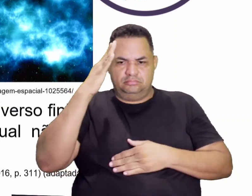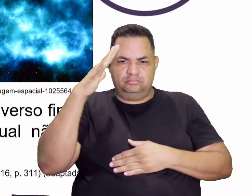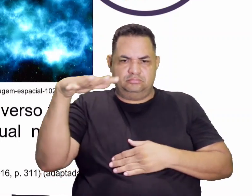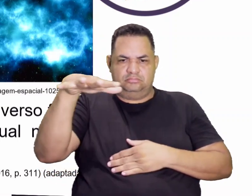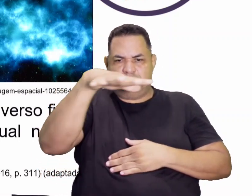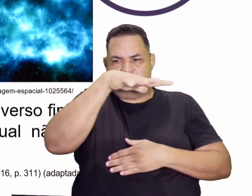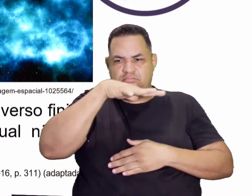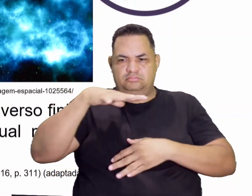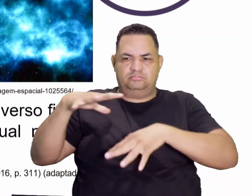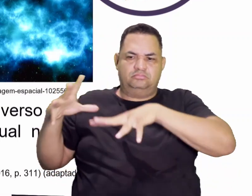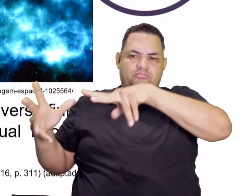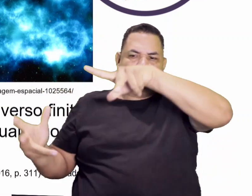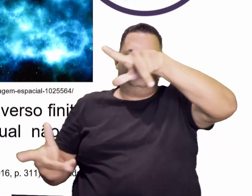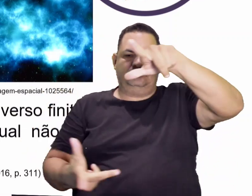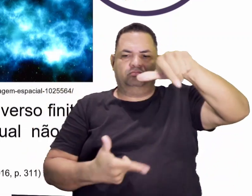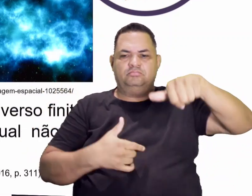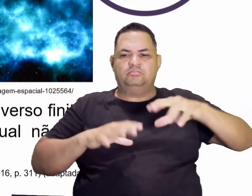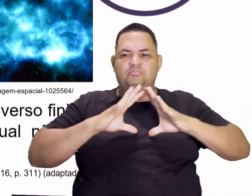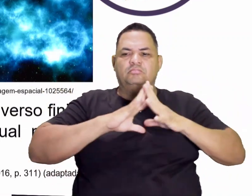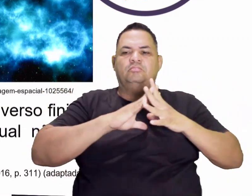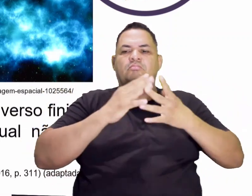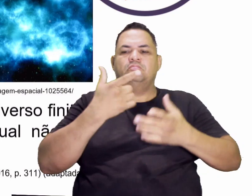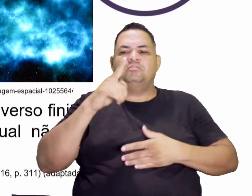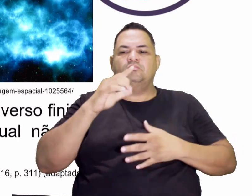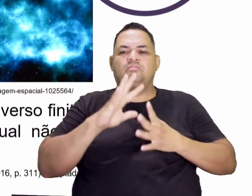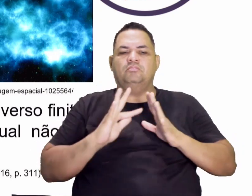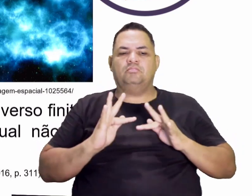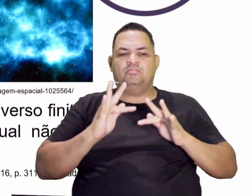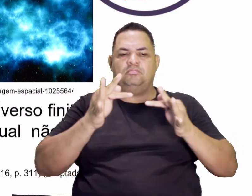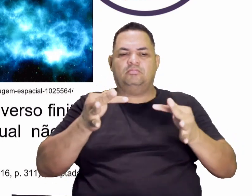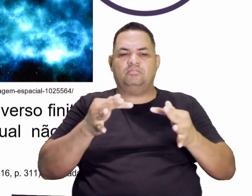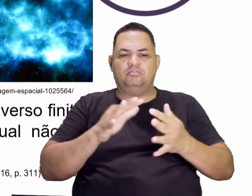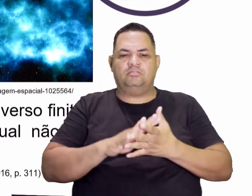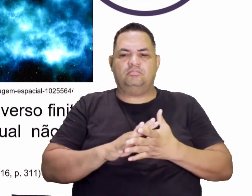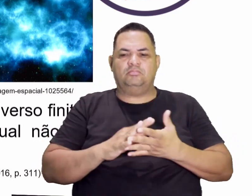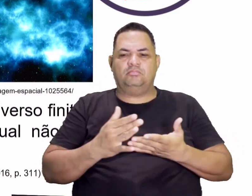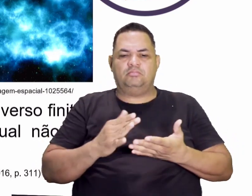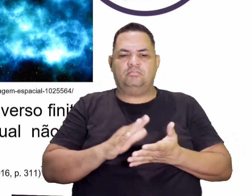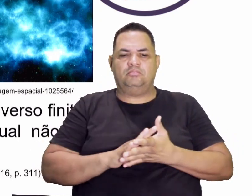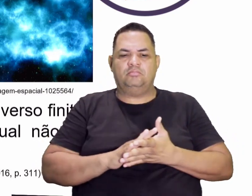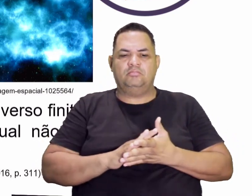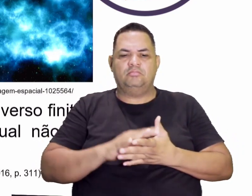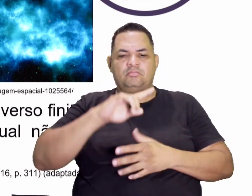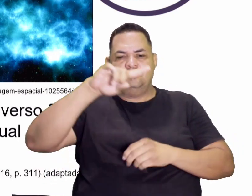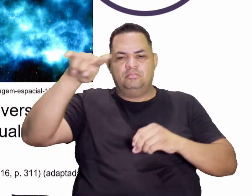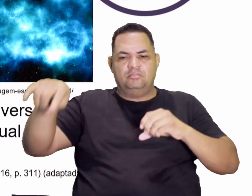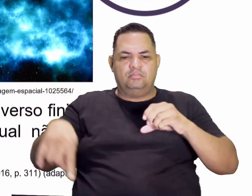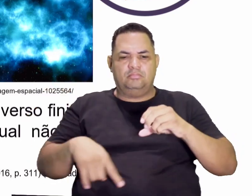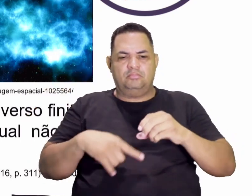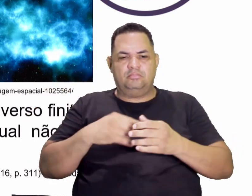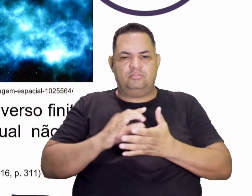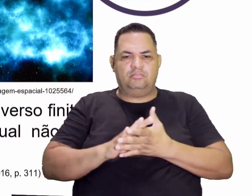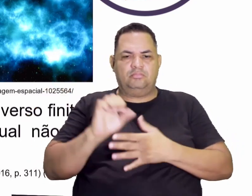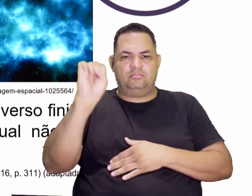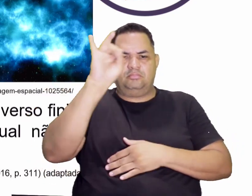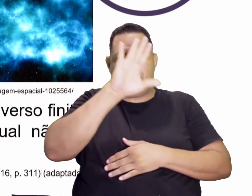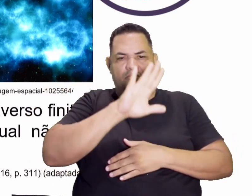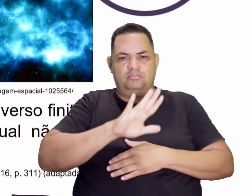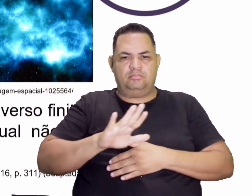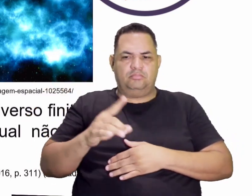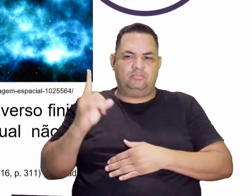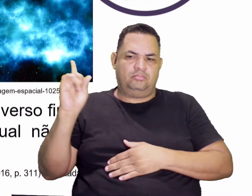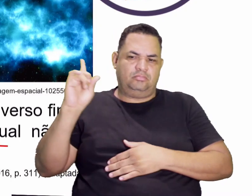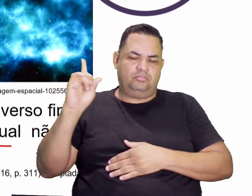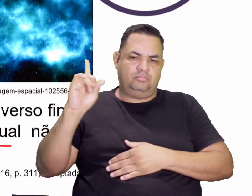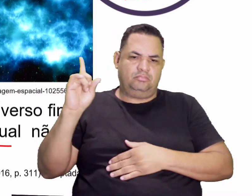a concepção de universo finito, né? Limitado pela esfera de celestes. Está aqui uma imagem